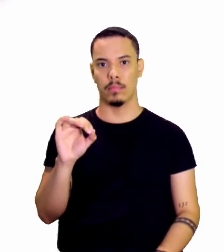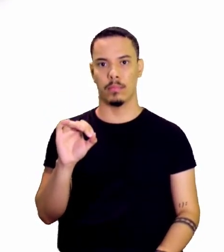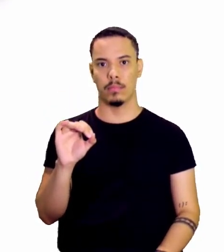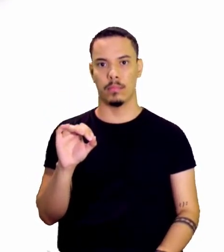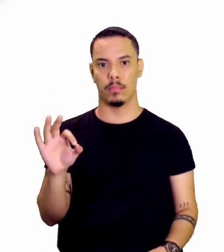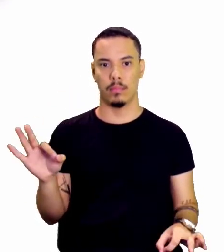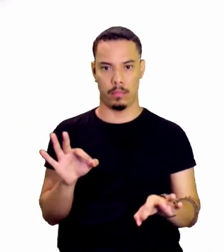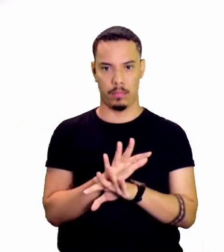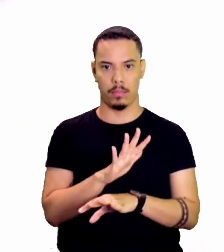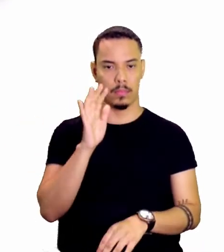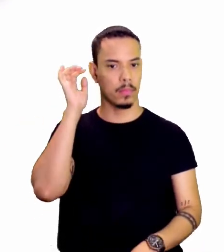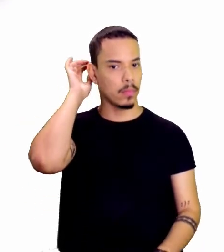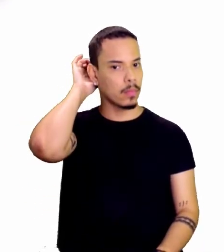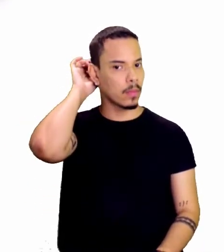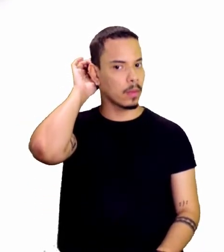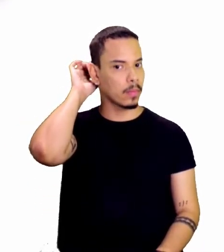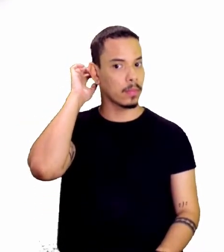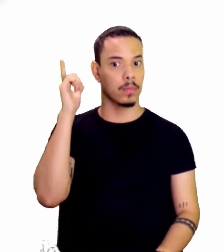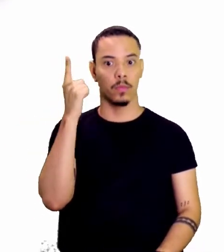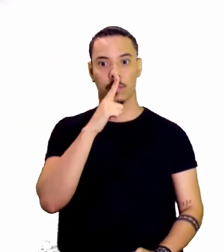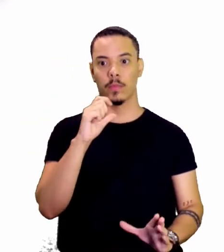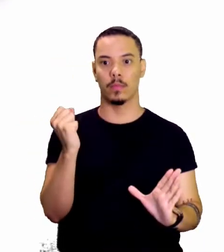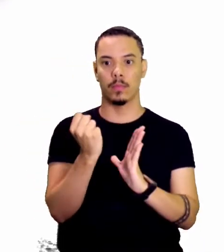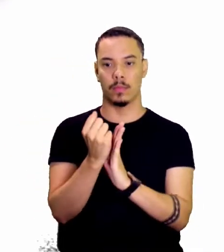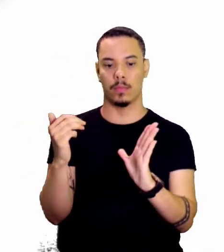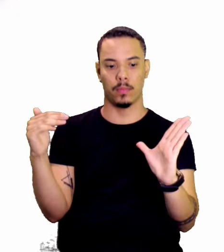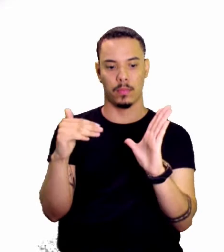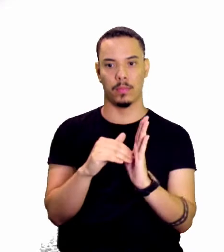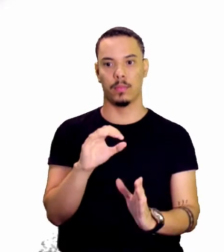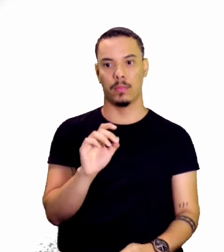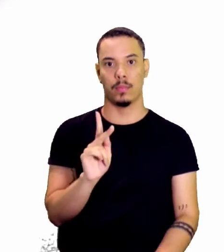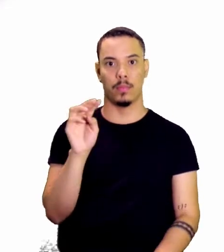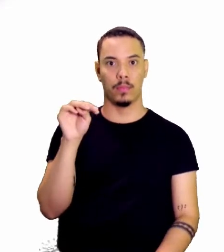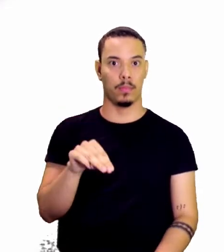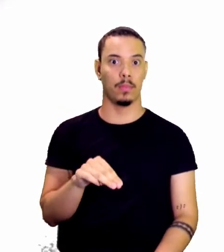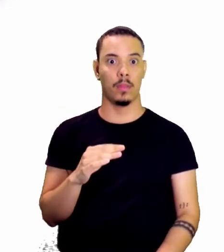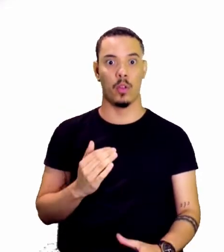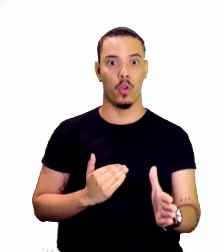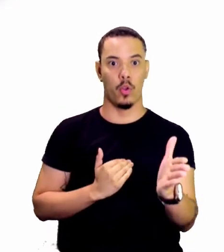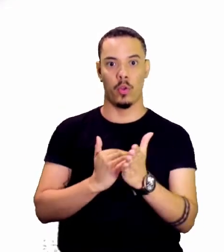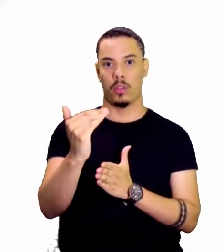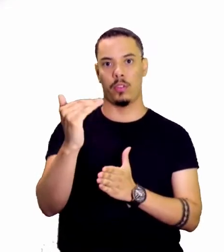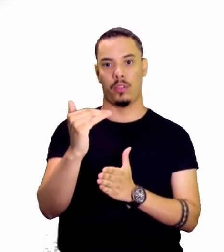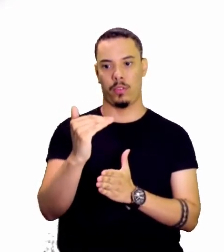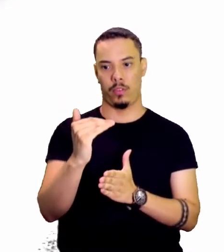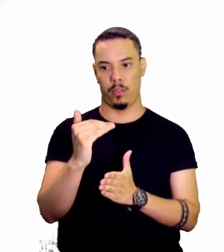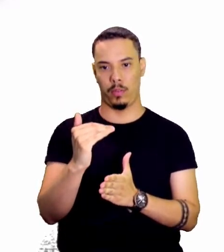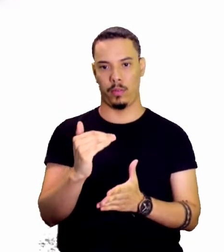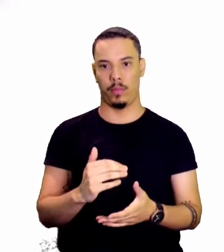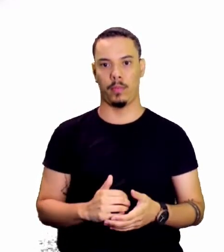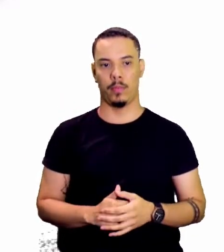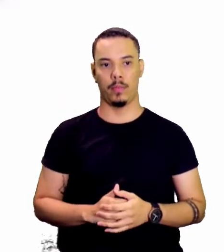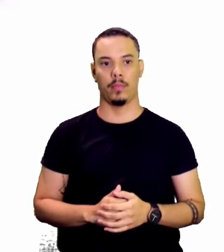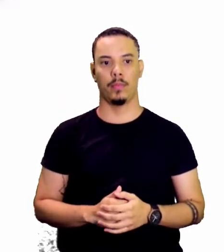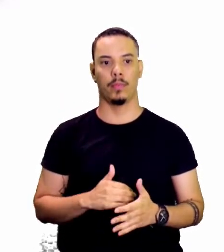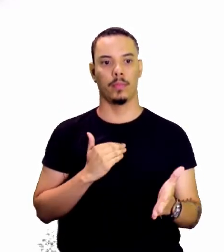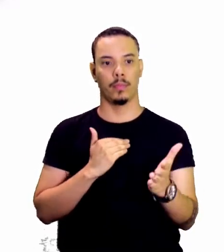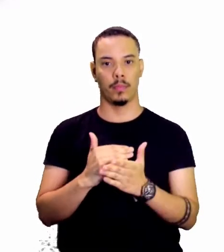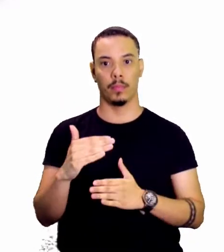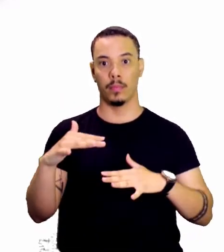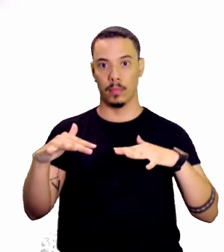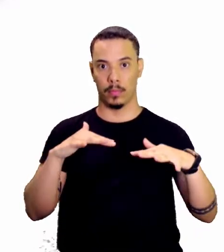não geram olha só ele foi para o Marcos quer dizer origem das posições que origem do